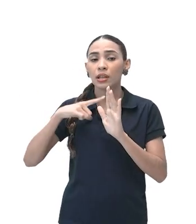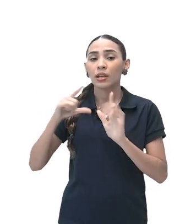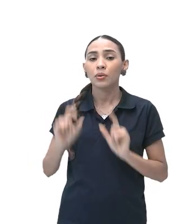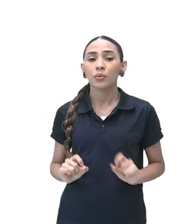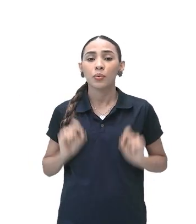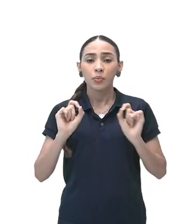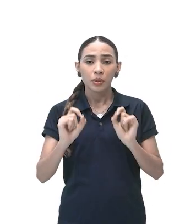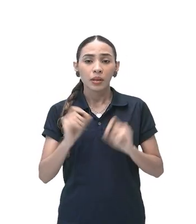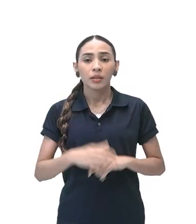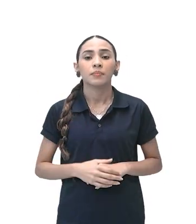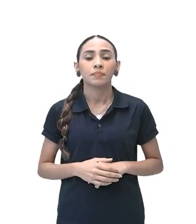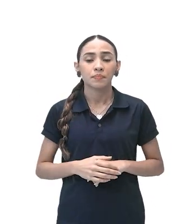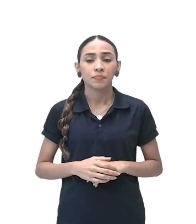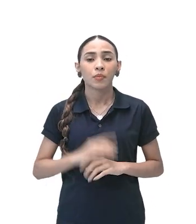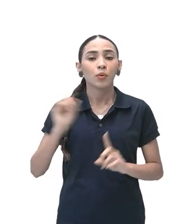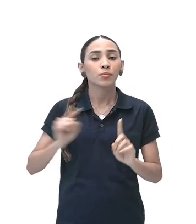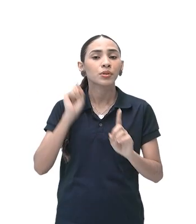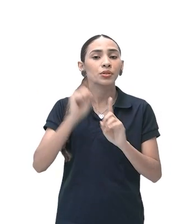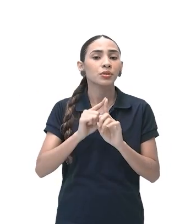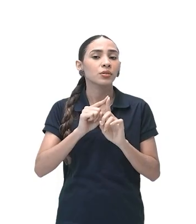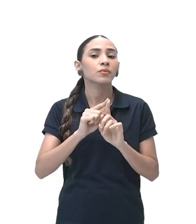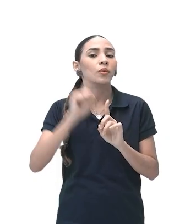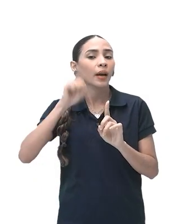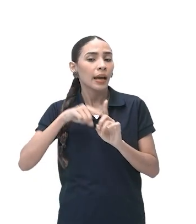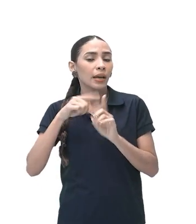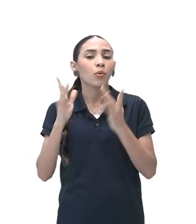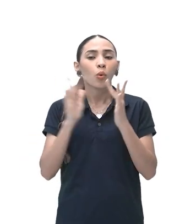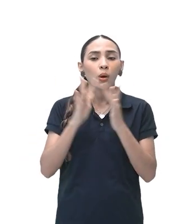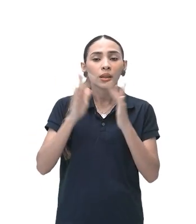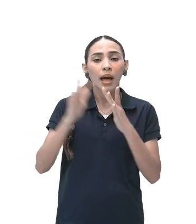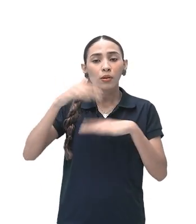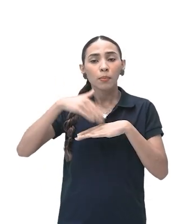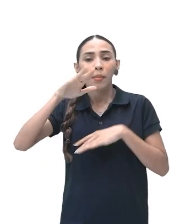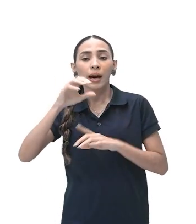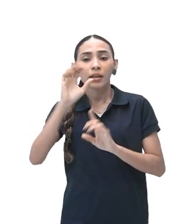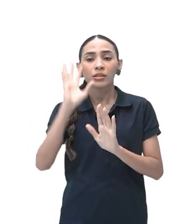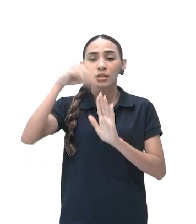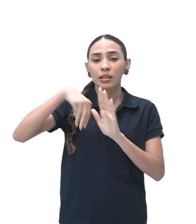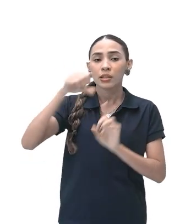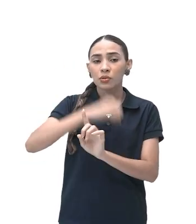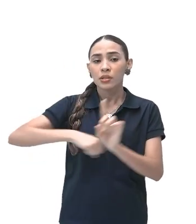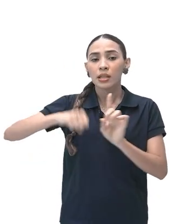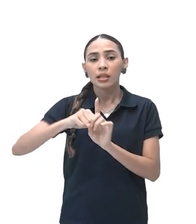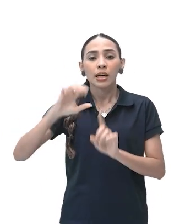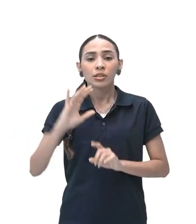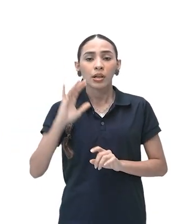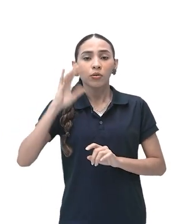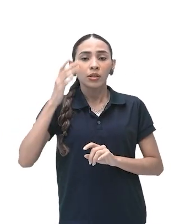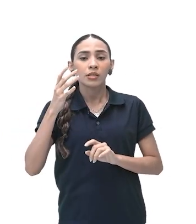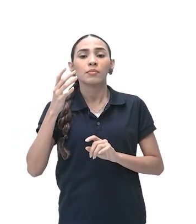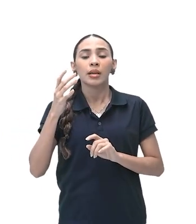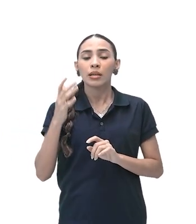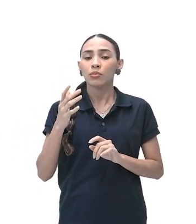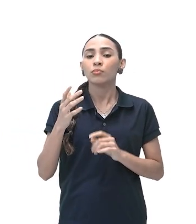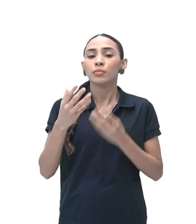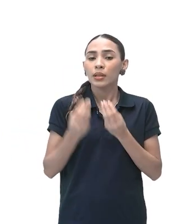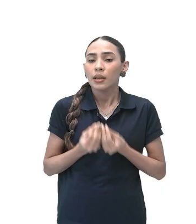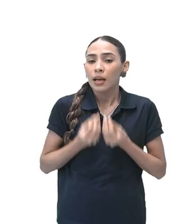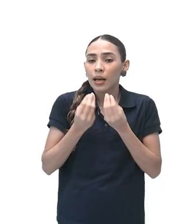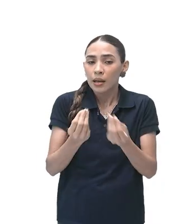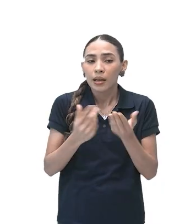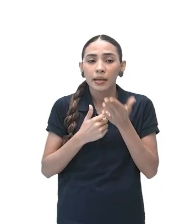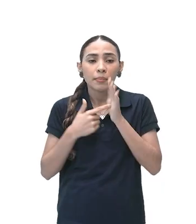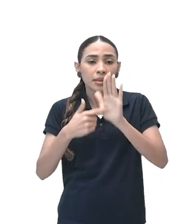isso porque eles buscam um percurso na sociedade de forma que os acontecimentos que eles trazem, que